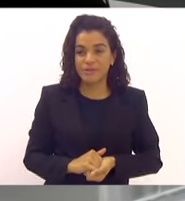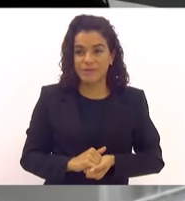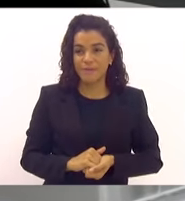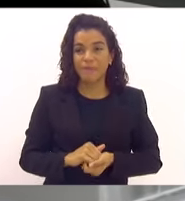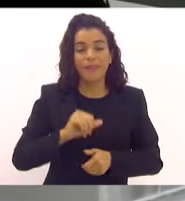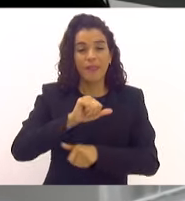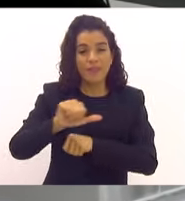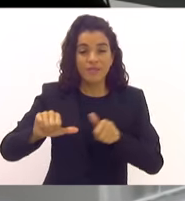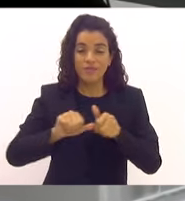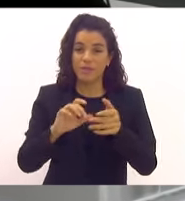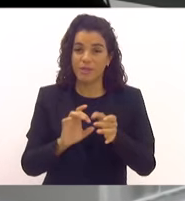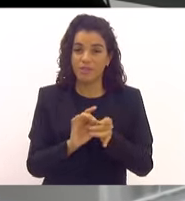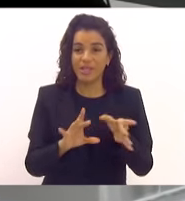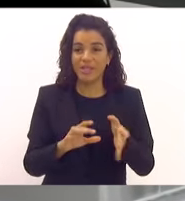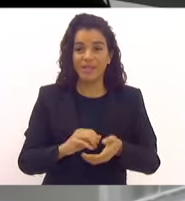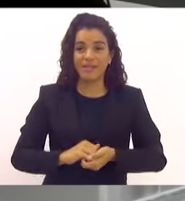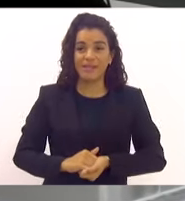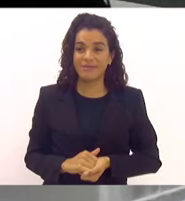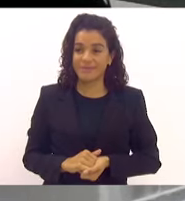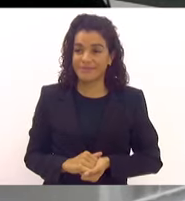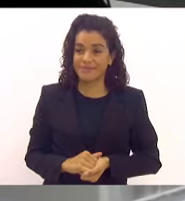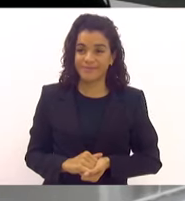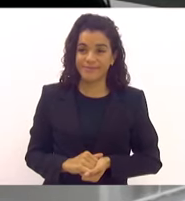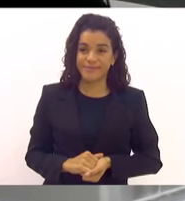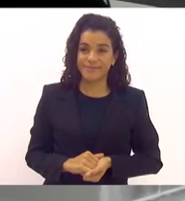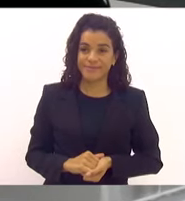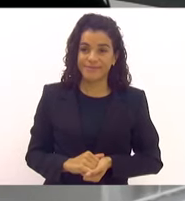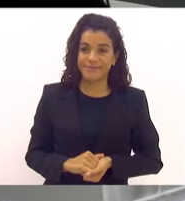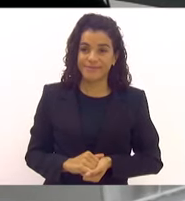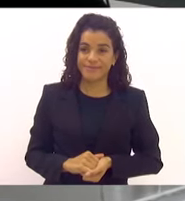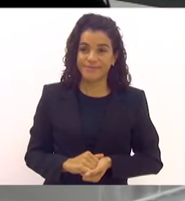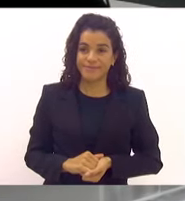transformá-lo em autorizativo, nesses aspectos.